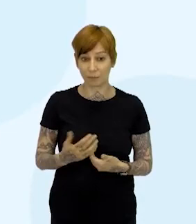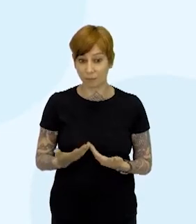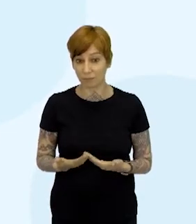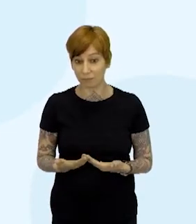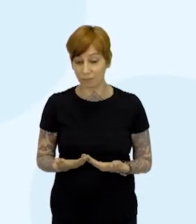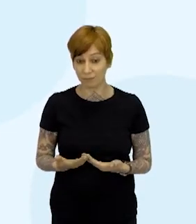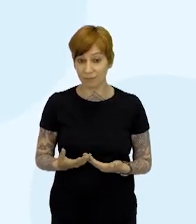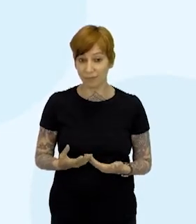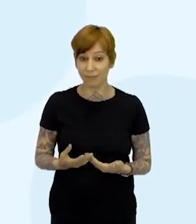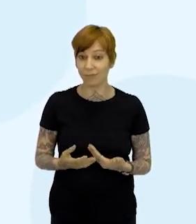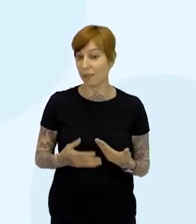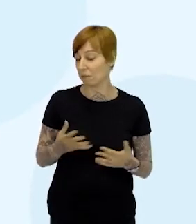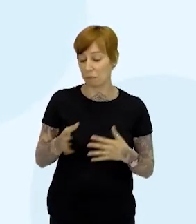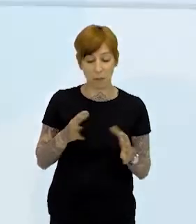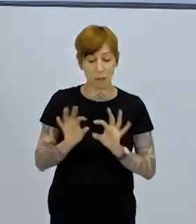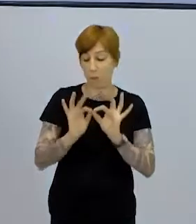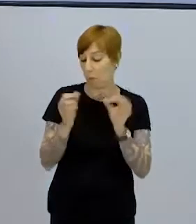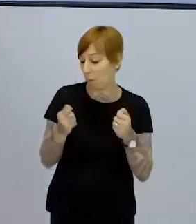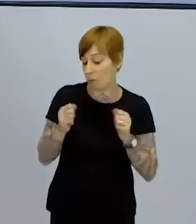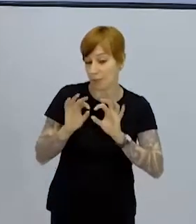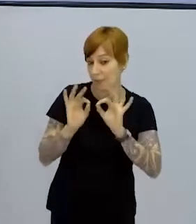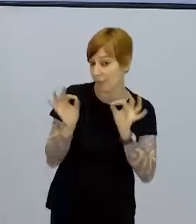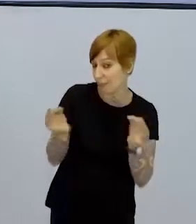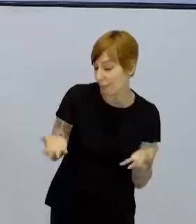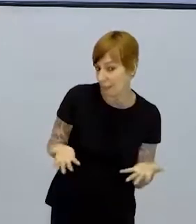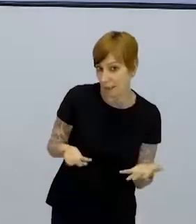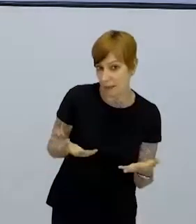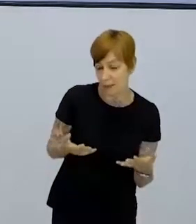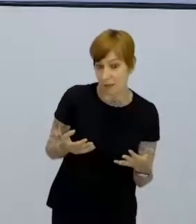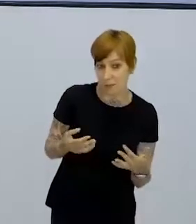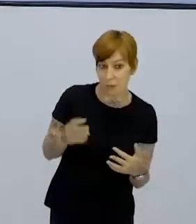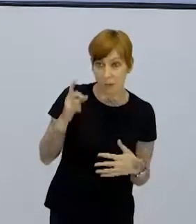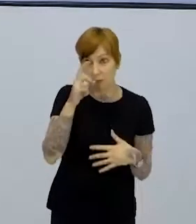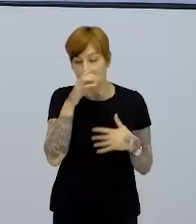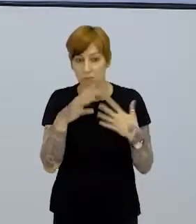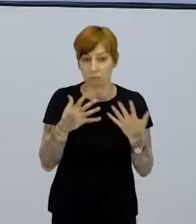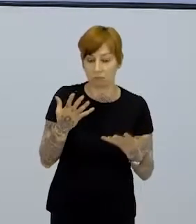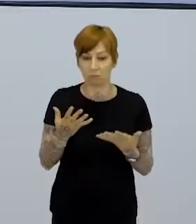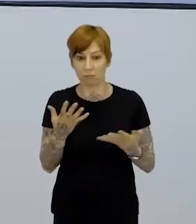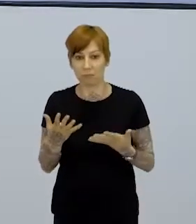dos mais complexos aos mais simples, que é você ter ali, por exemplo,